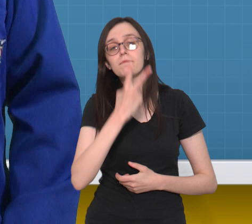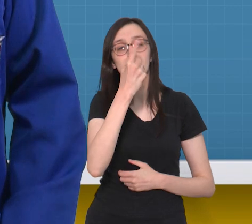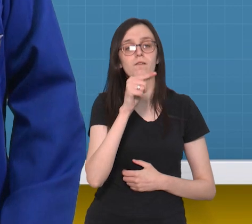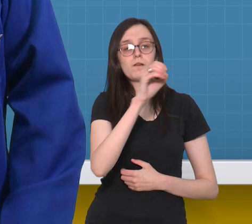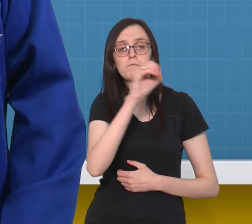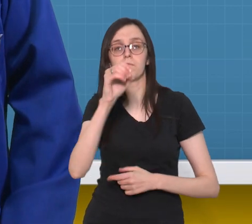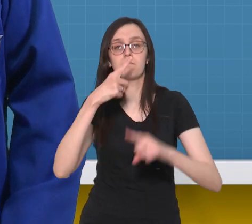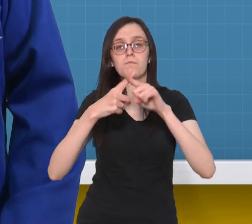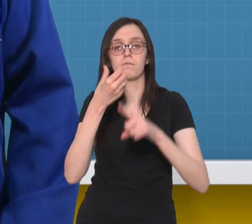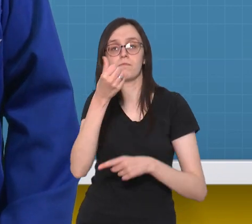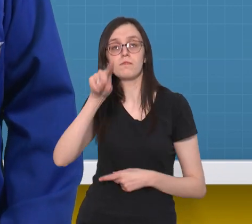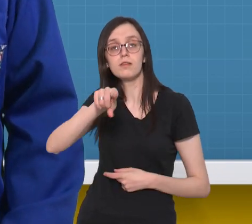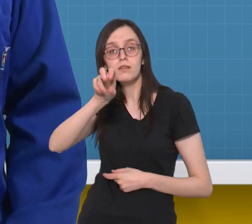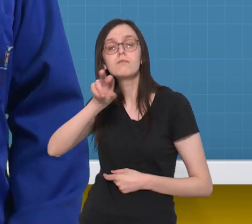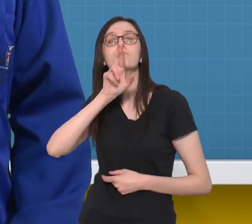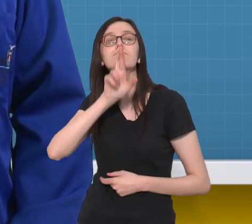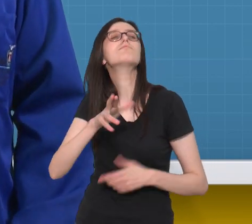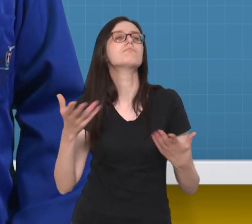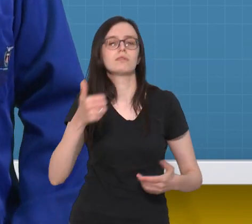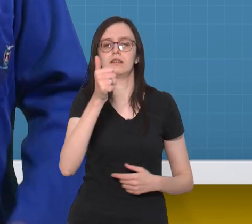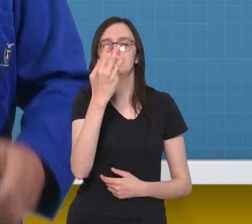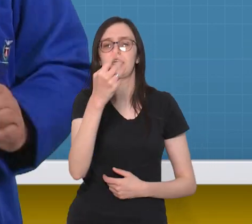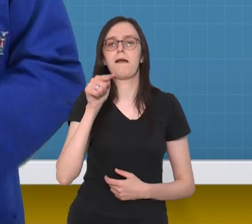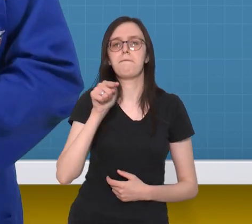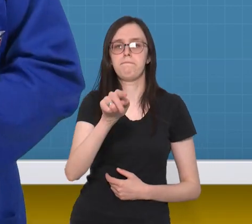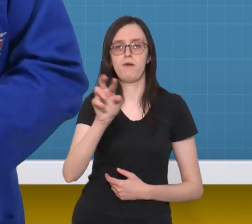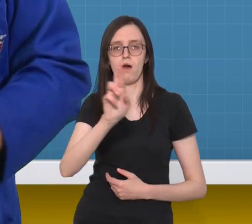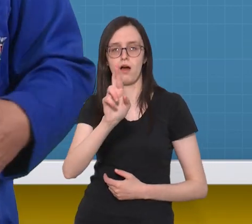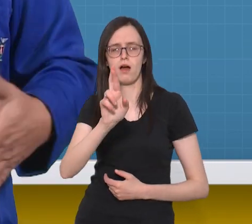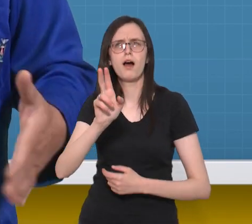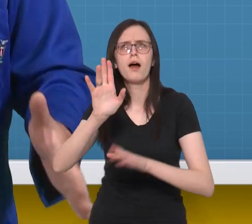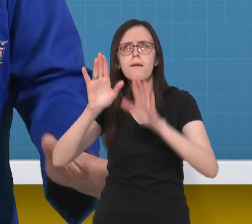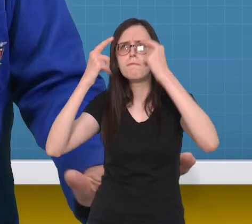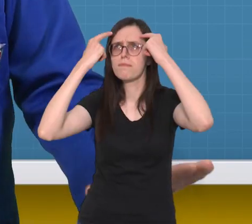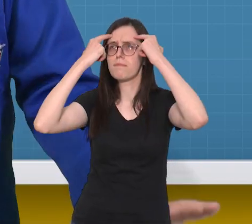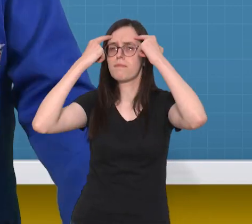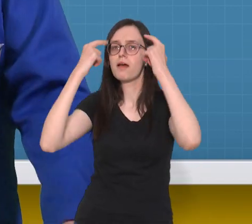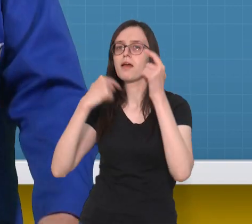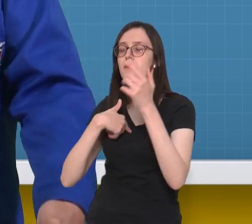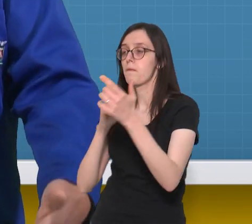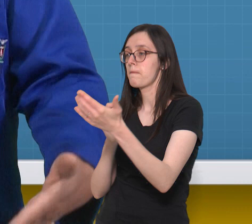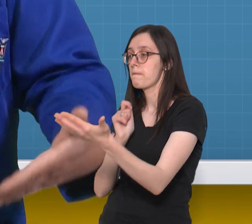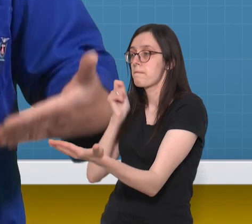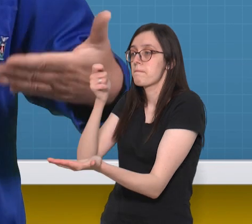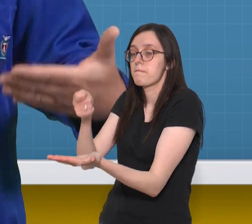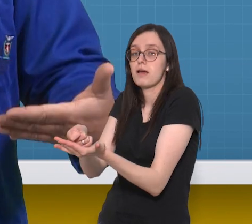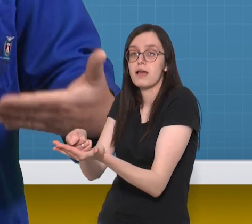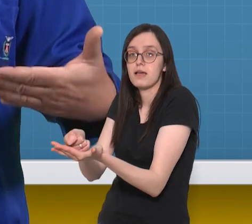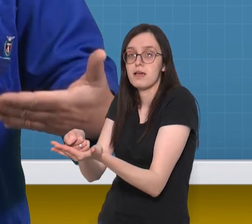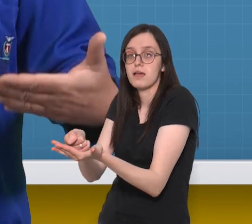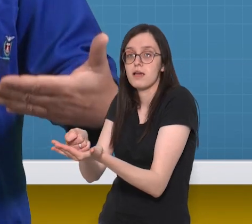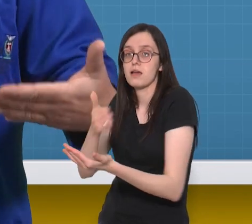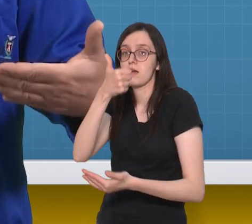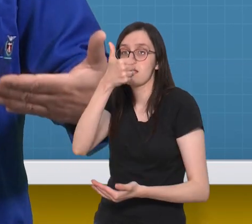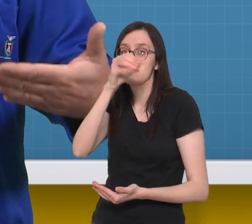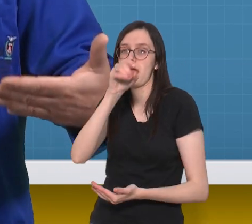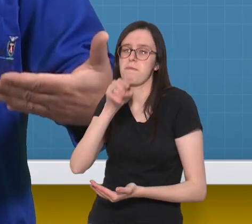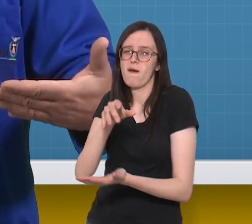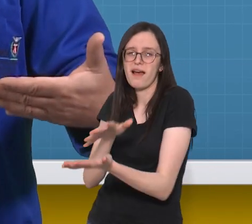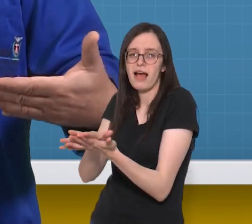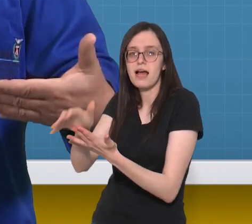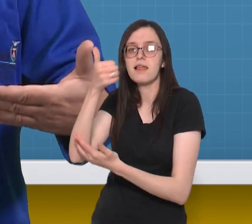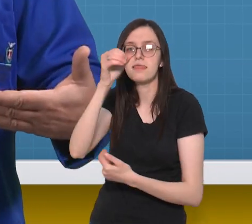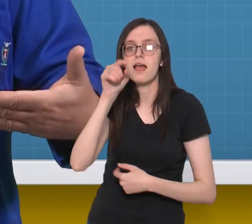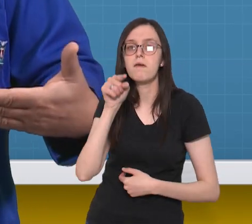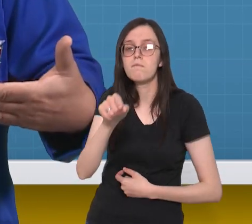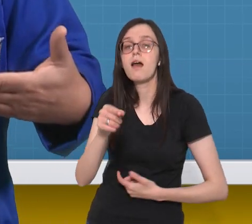2 mil vezes 6,50, 13 mil reais. Opa. Comprei ações, gastei 10